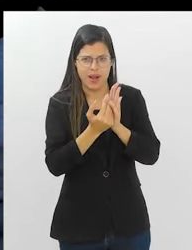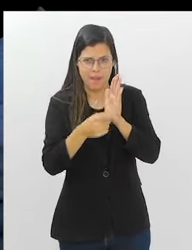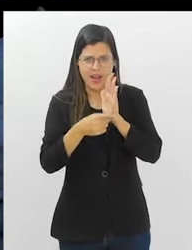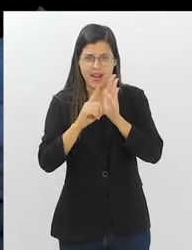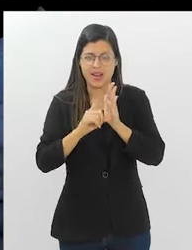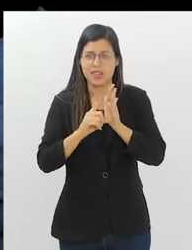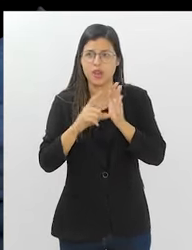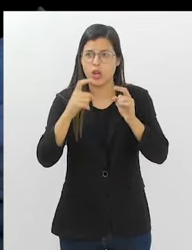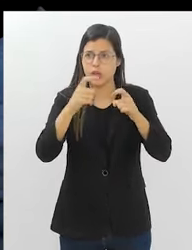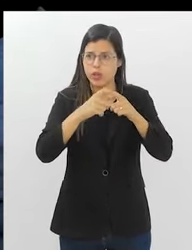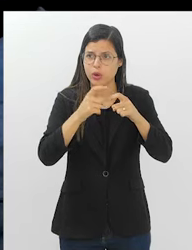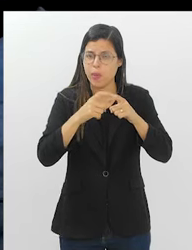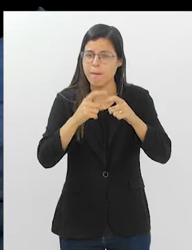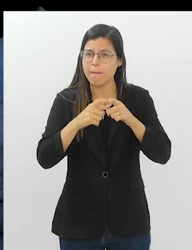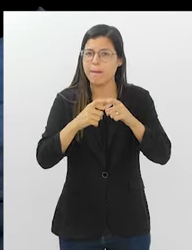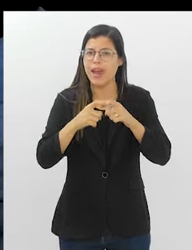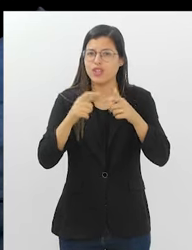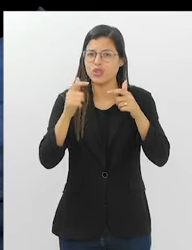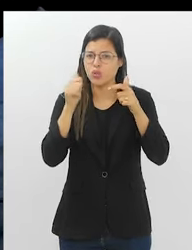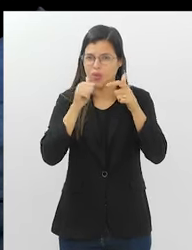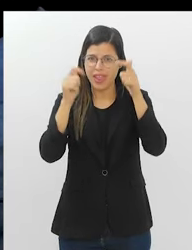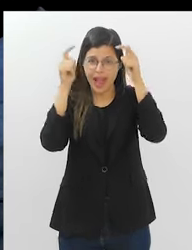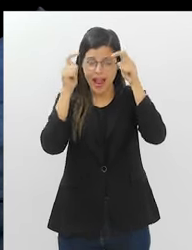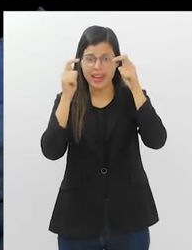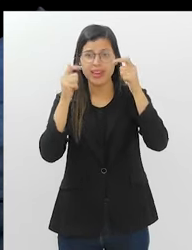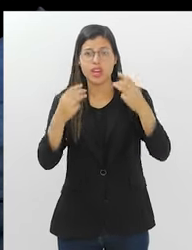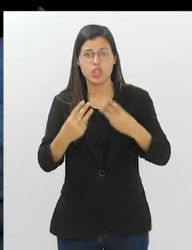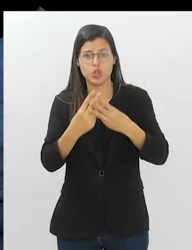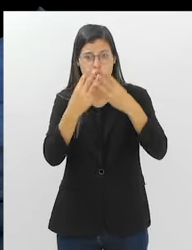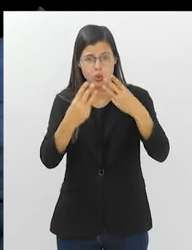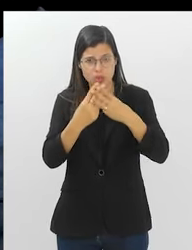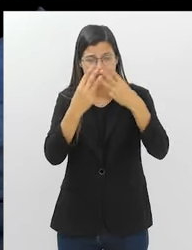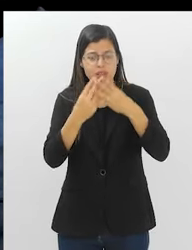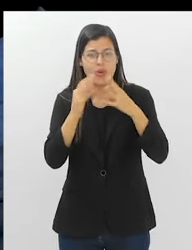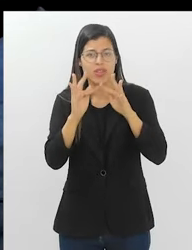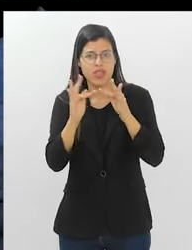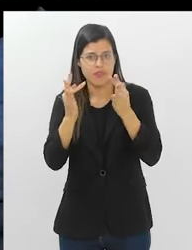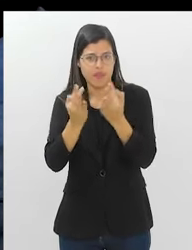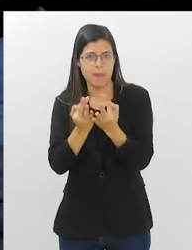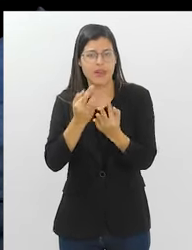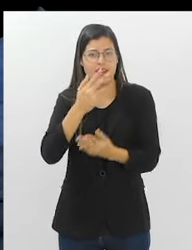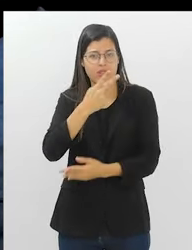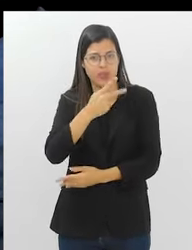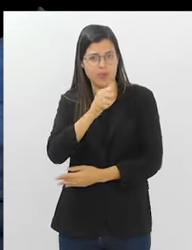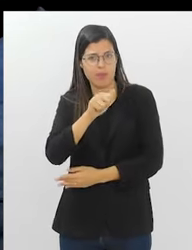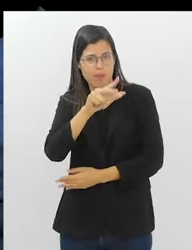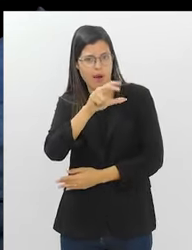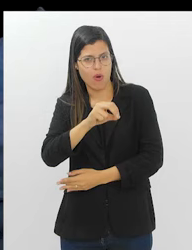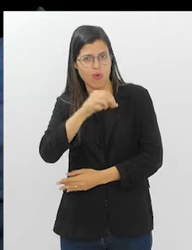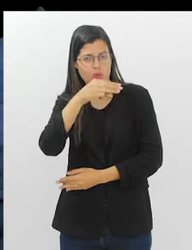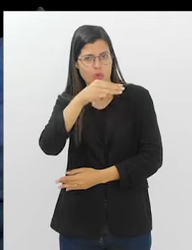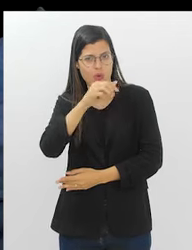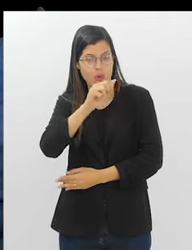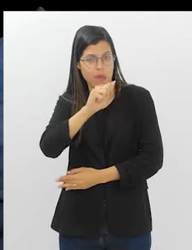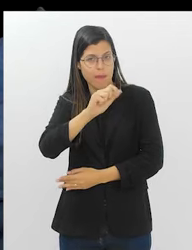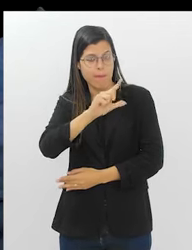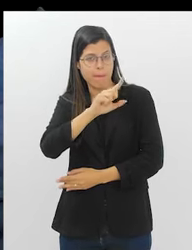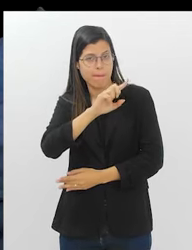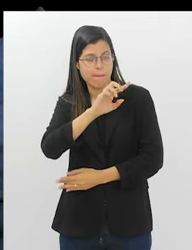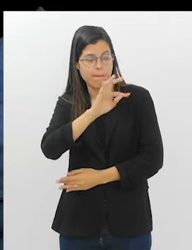que o médico da rainha era judeu, da família do nosso querido Paulo Maltz, Muito, muito bem. e que a